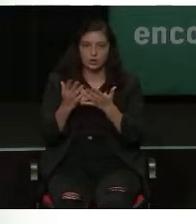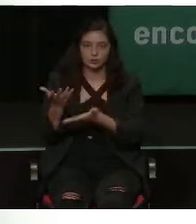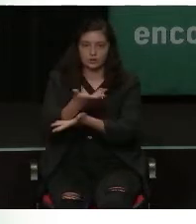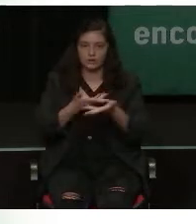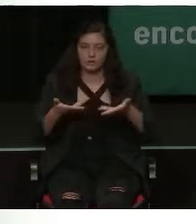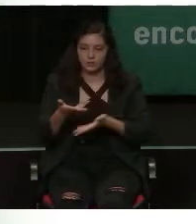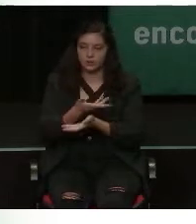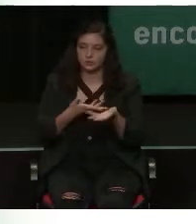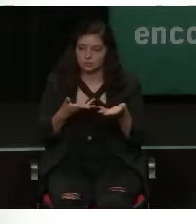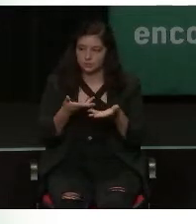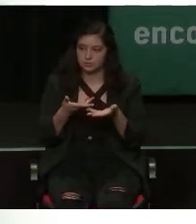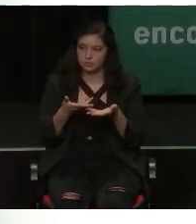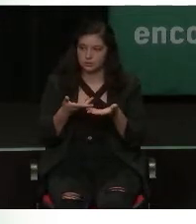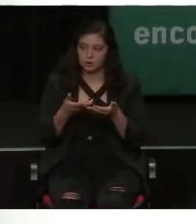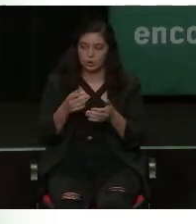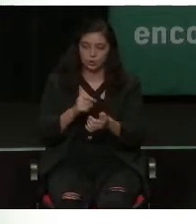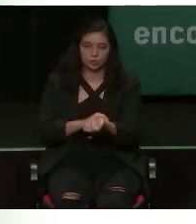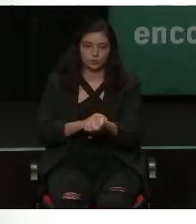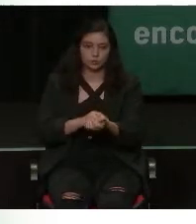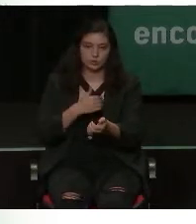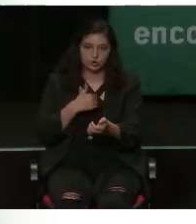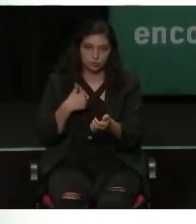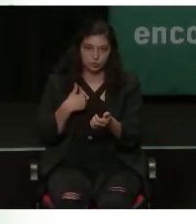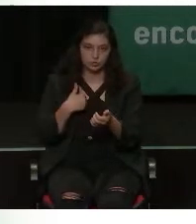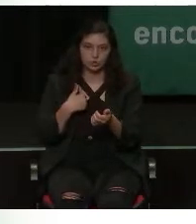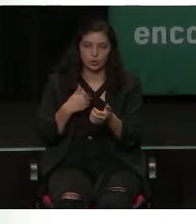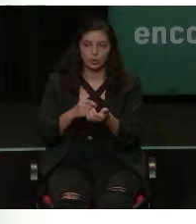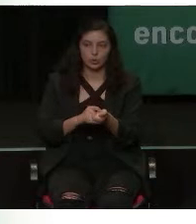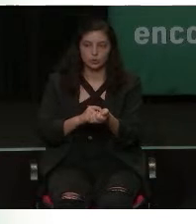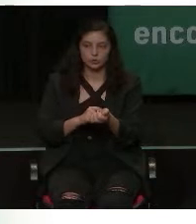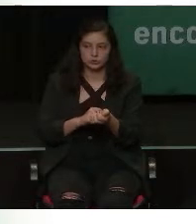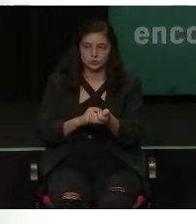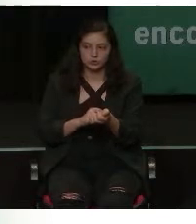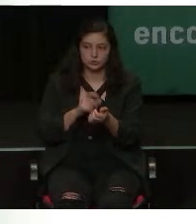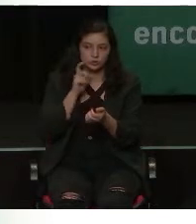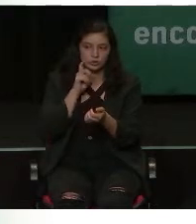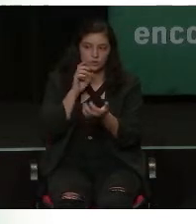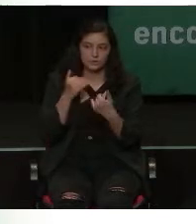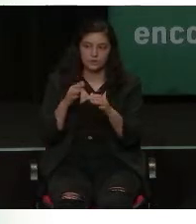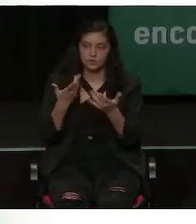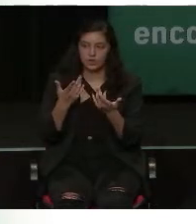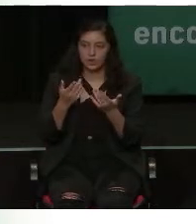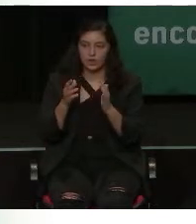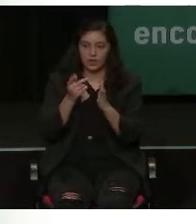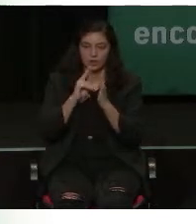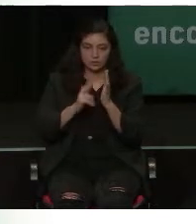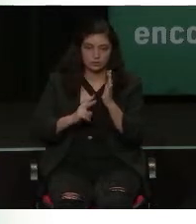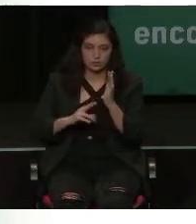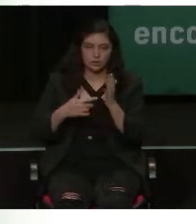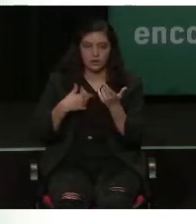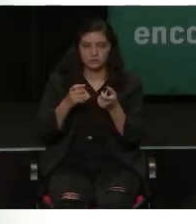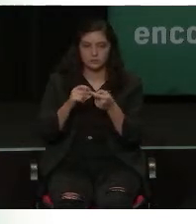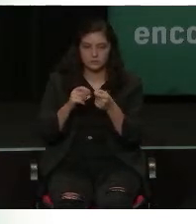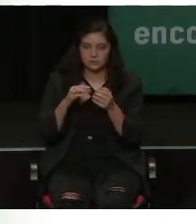envolvimento em comportamentos de saúde, portanto, comportamentos de proteção, mas a literatura diz-nos que as mensagens que instigam o